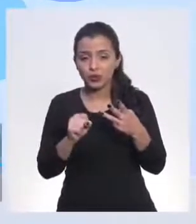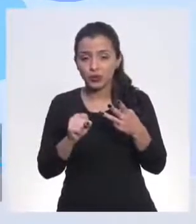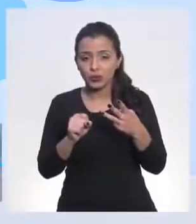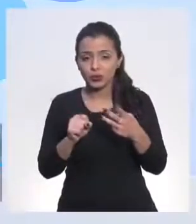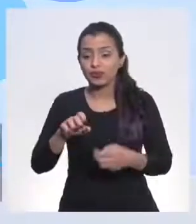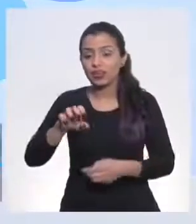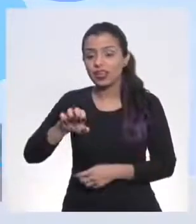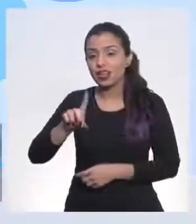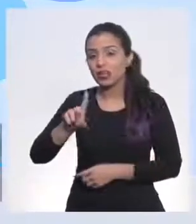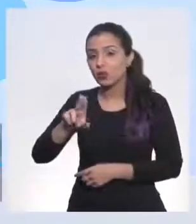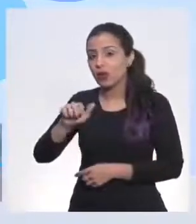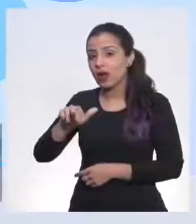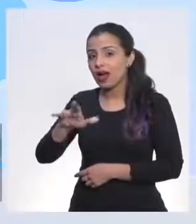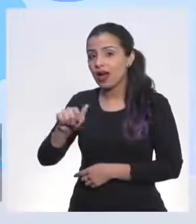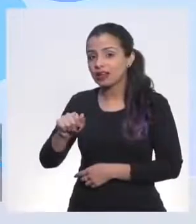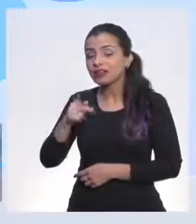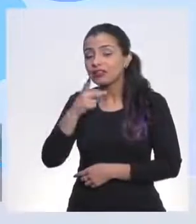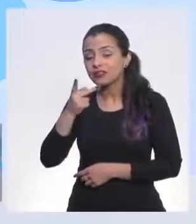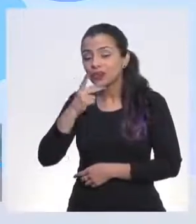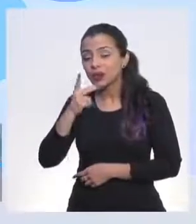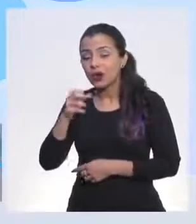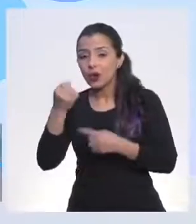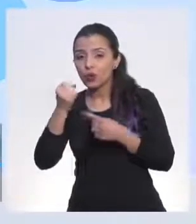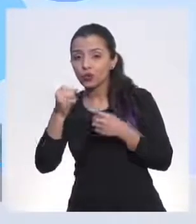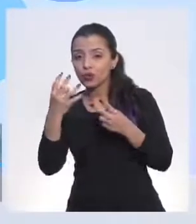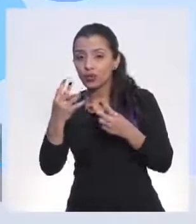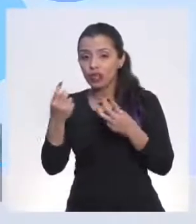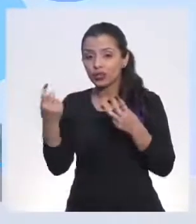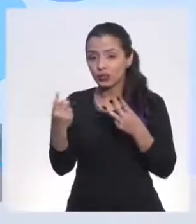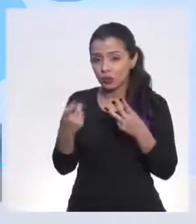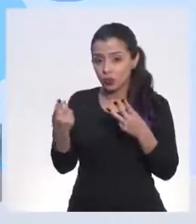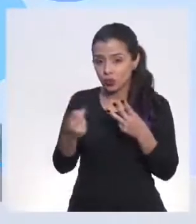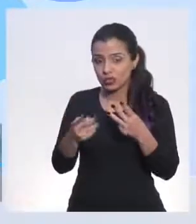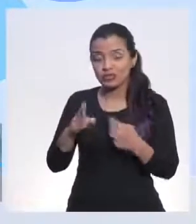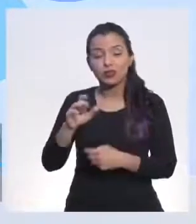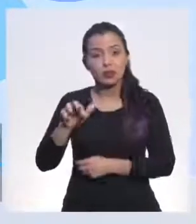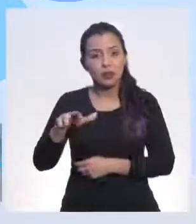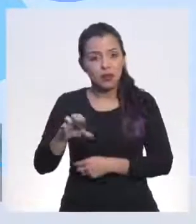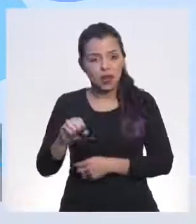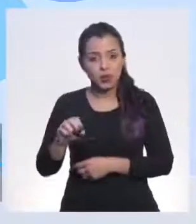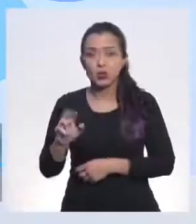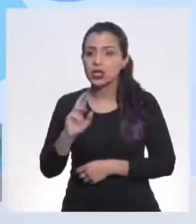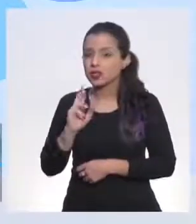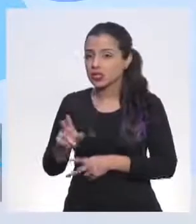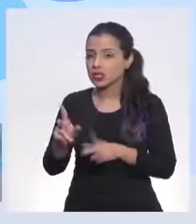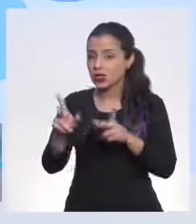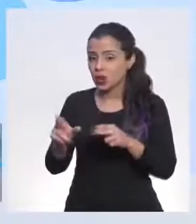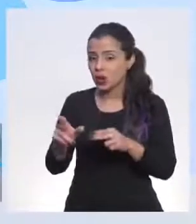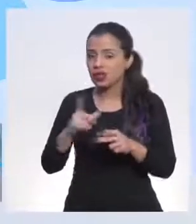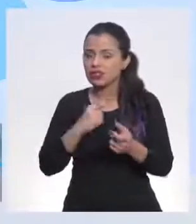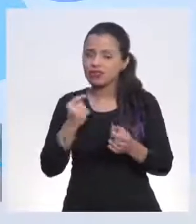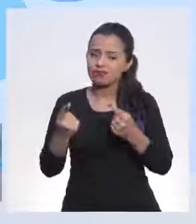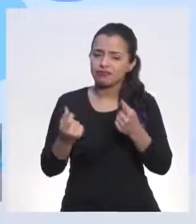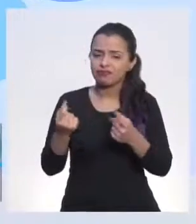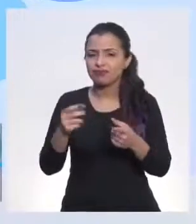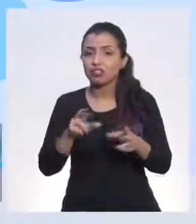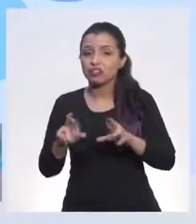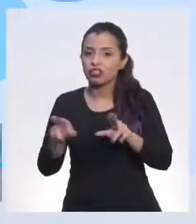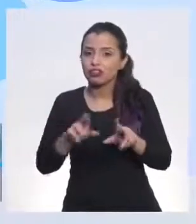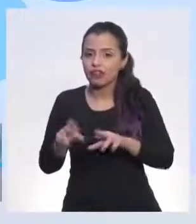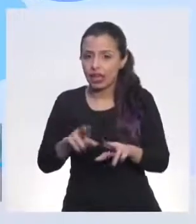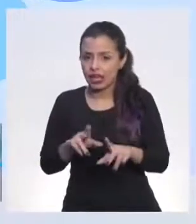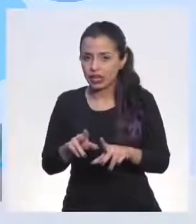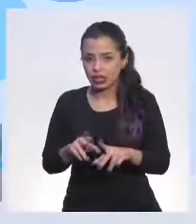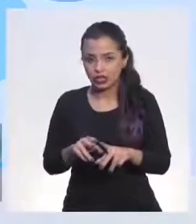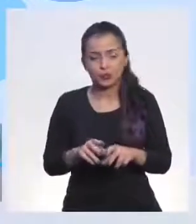A Eduarda colocou 8, 4 e 12. E o Breno também. Então, alguns colocaram umas quantidades diferentes,